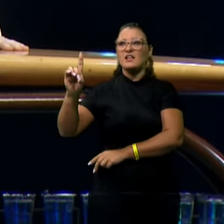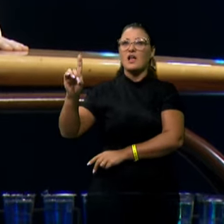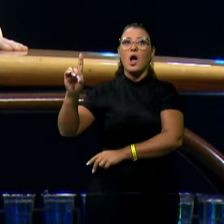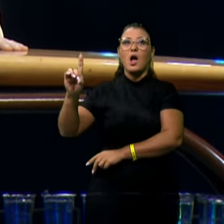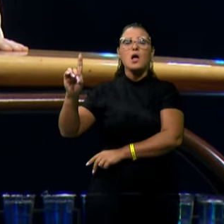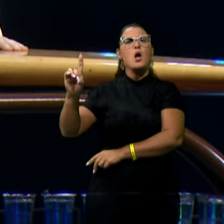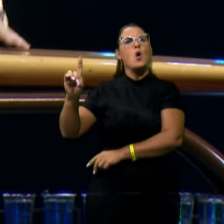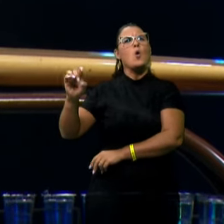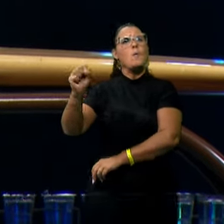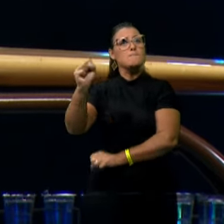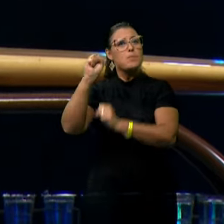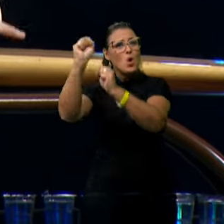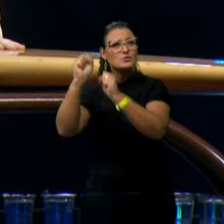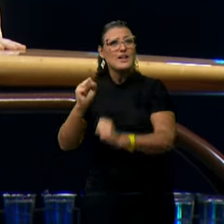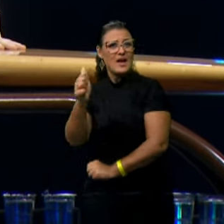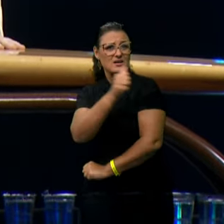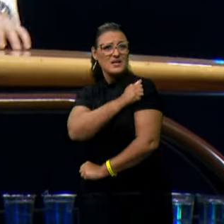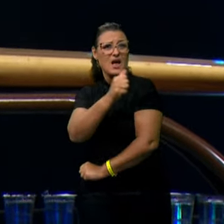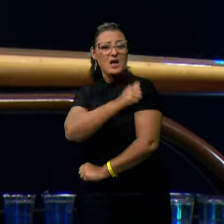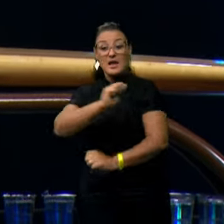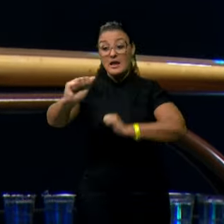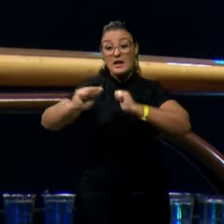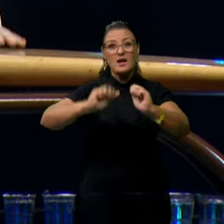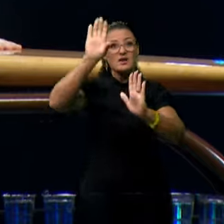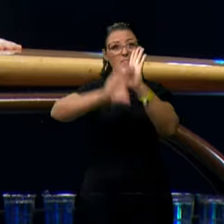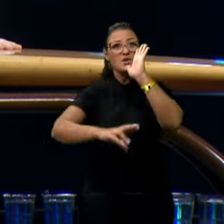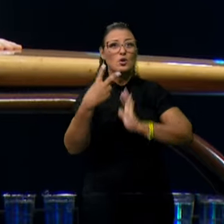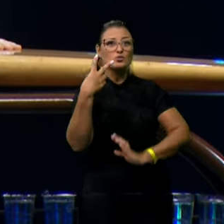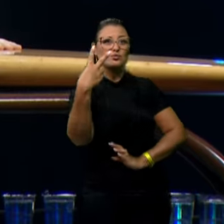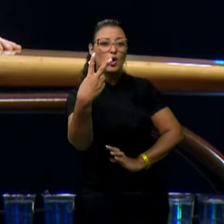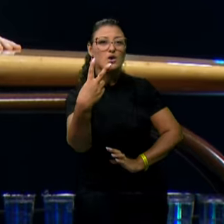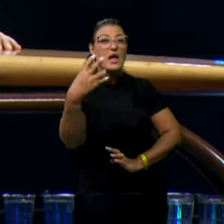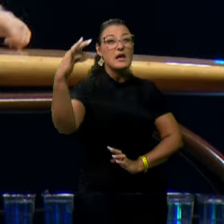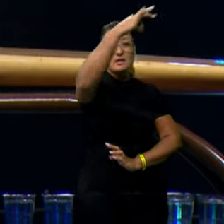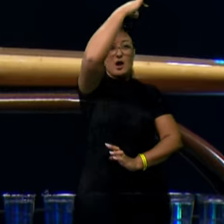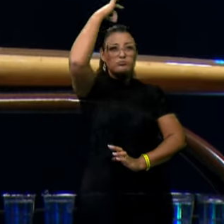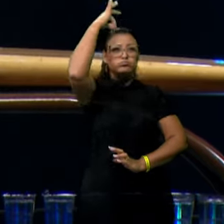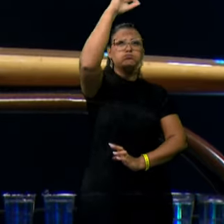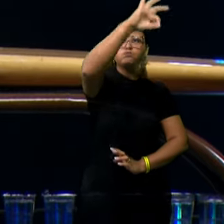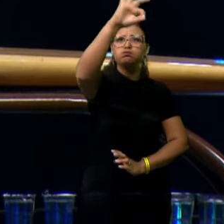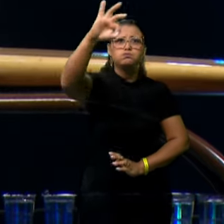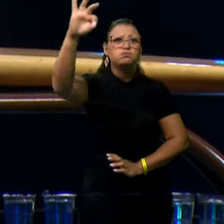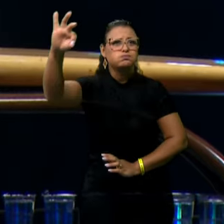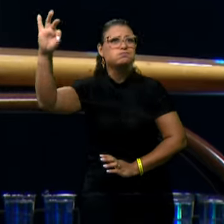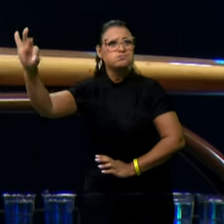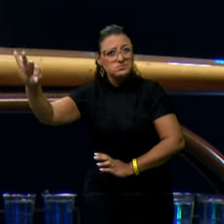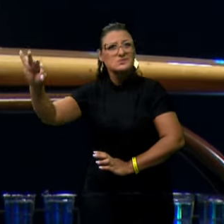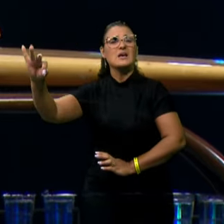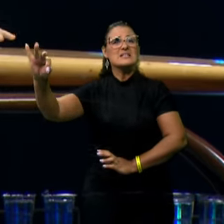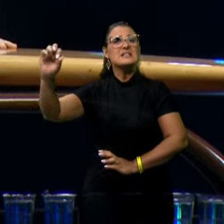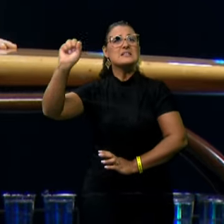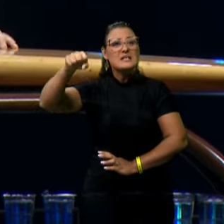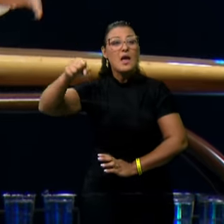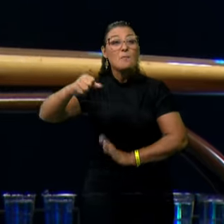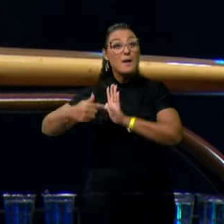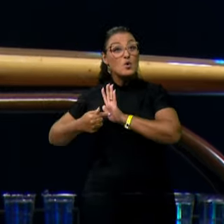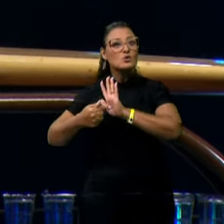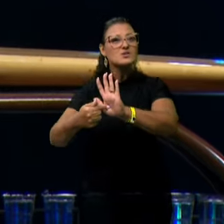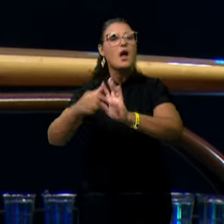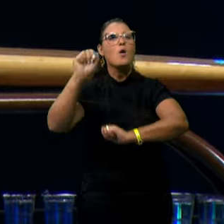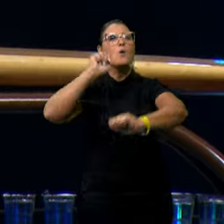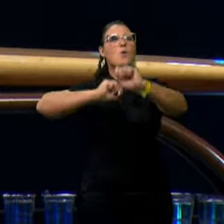e os escritura em Atos Capítulo 2 não só derramou o espírito santo senão que derramou o Espírito Santo para demonstrar